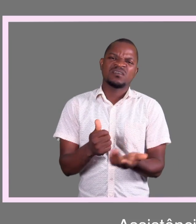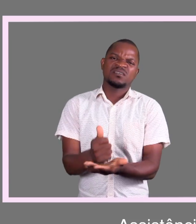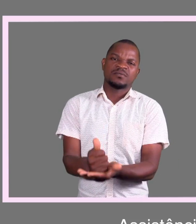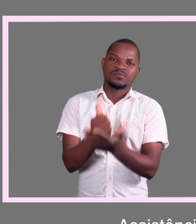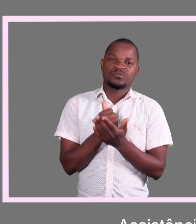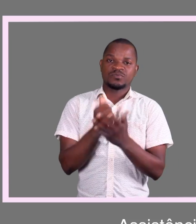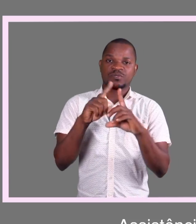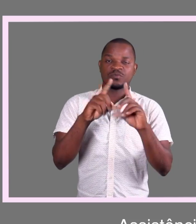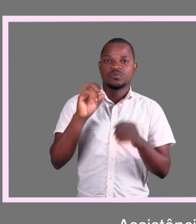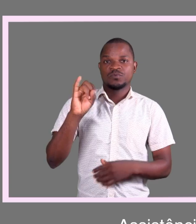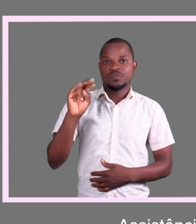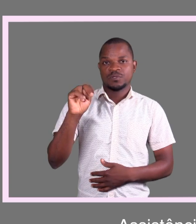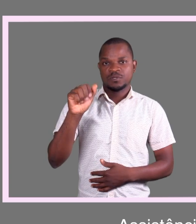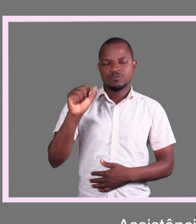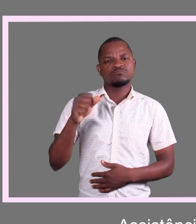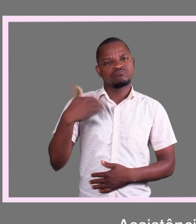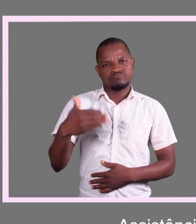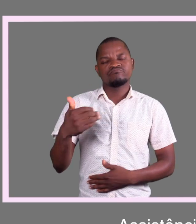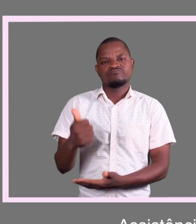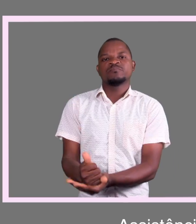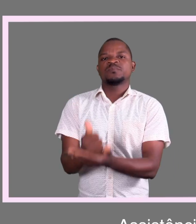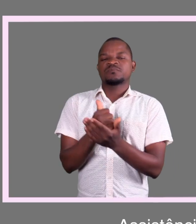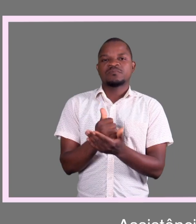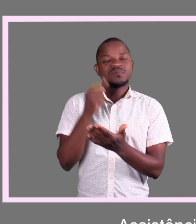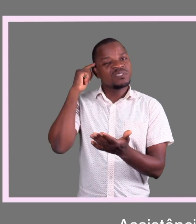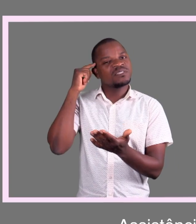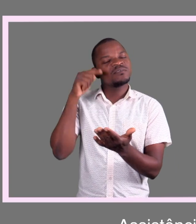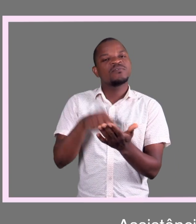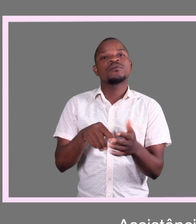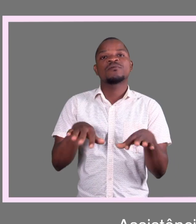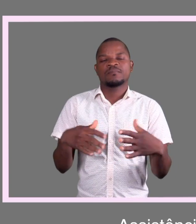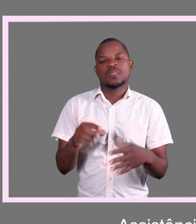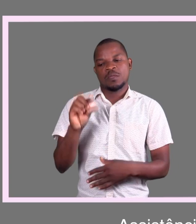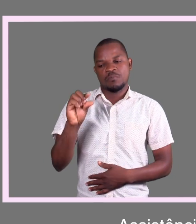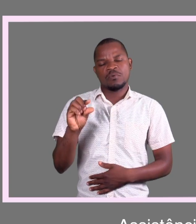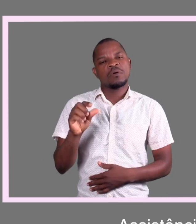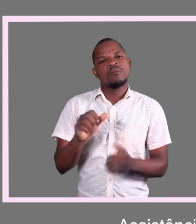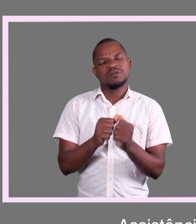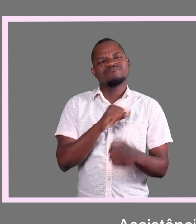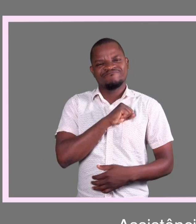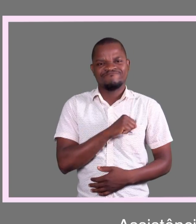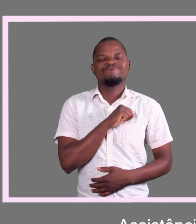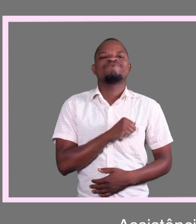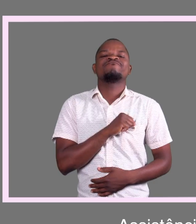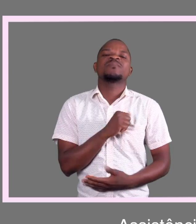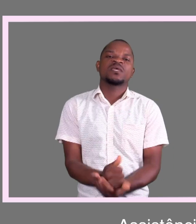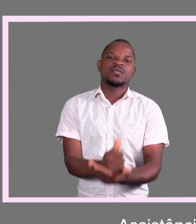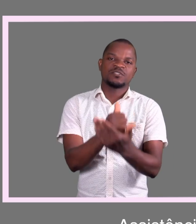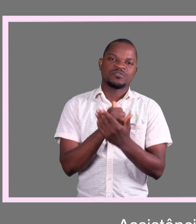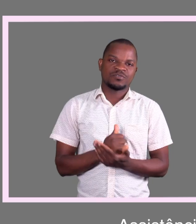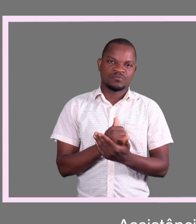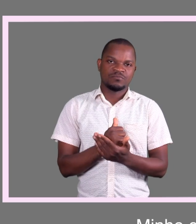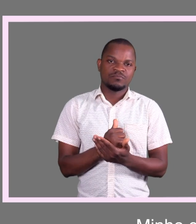A assistência do INAS recebo e me ajuda muito, mesmo sendo pouco